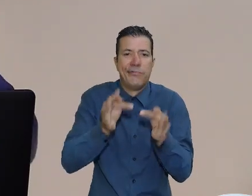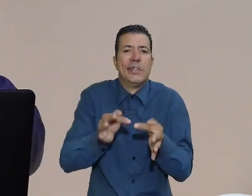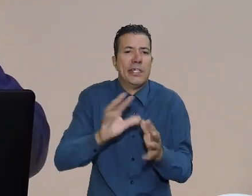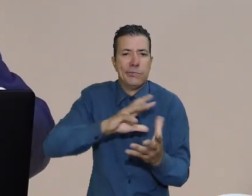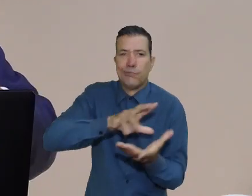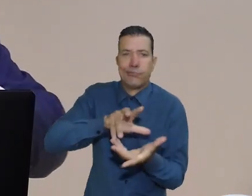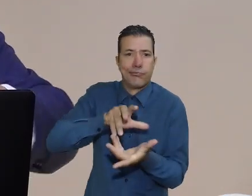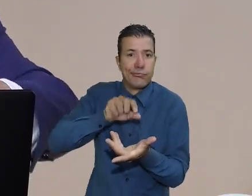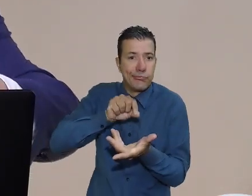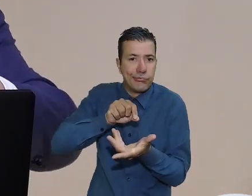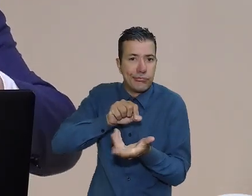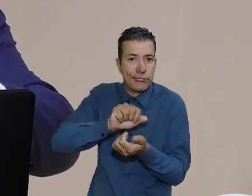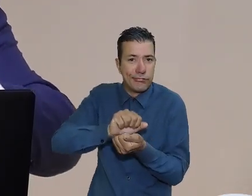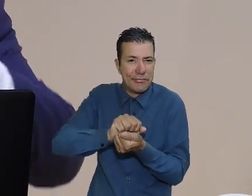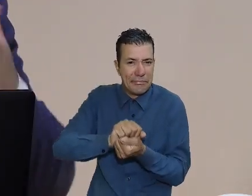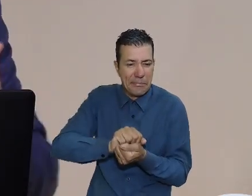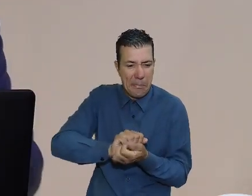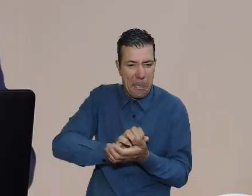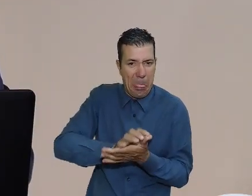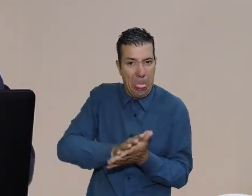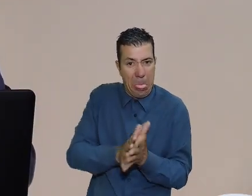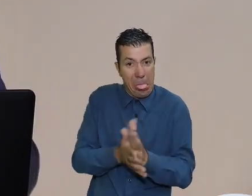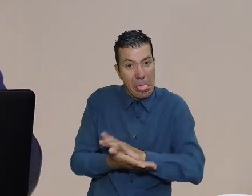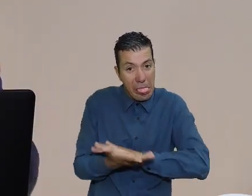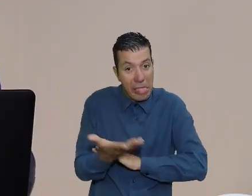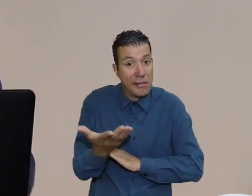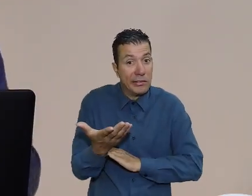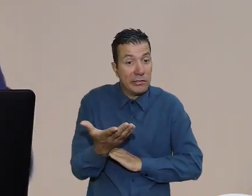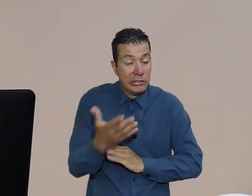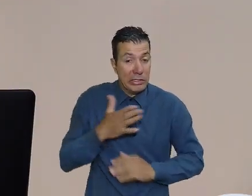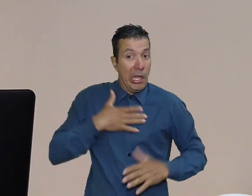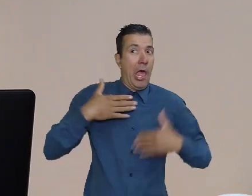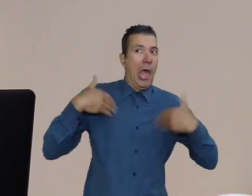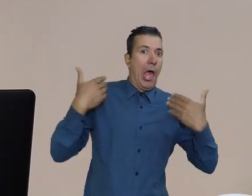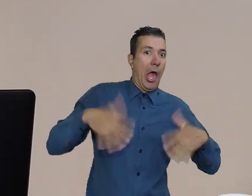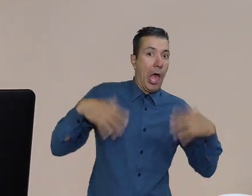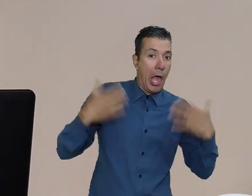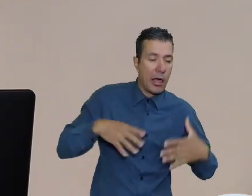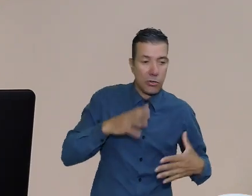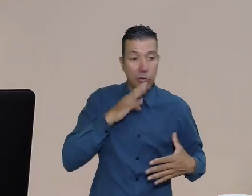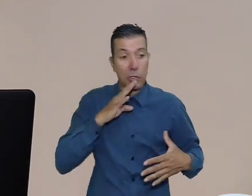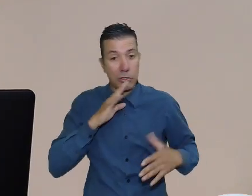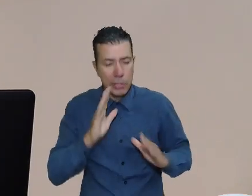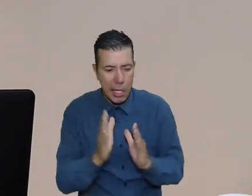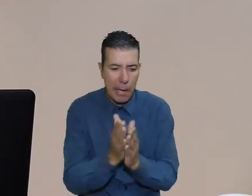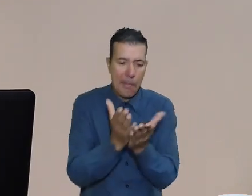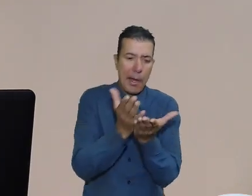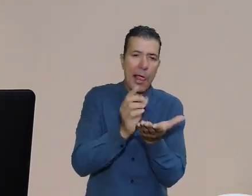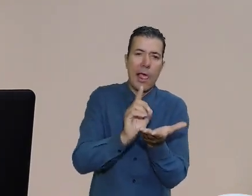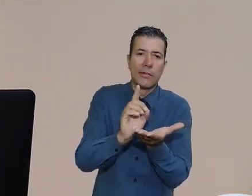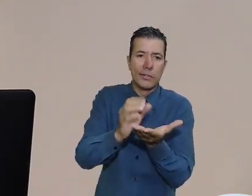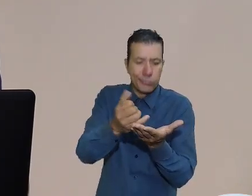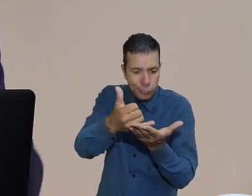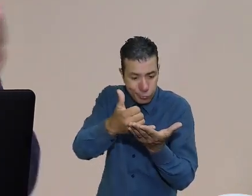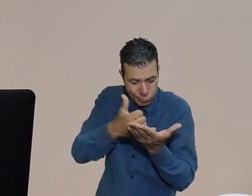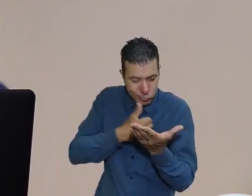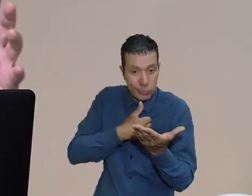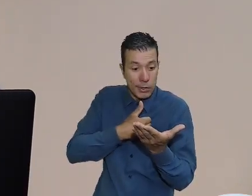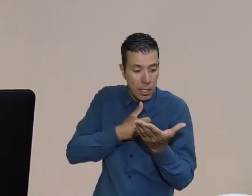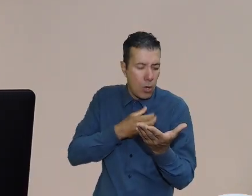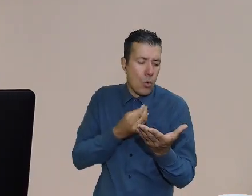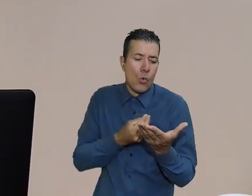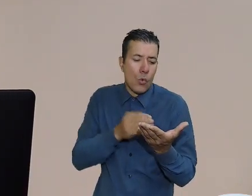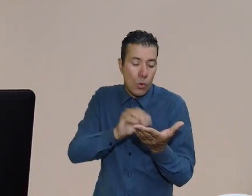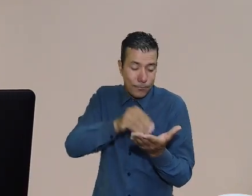quatro cavaleiros do Apocalipse, me causava um pouco de espanto, até eu conhecer o que a Bíblia realmente diz. Sim. Mas eu queria que o senhor